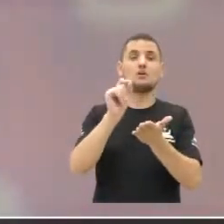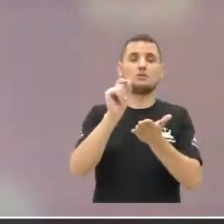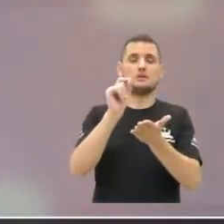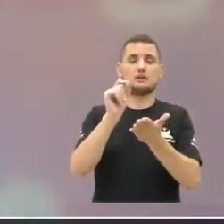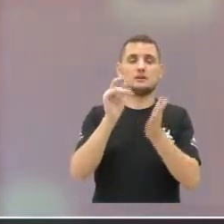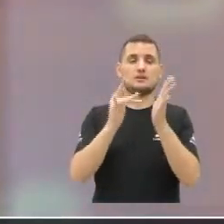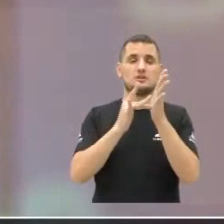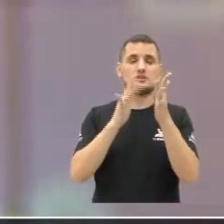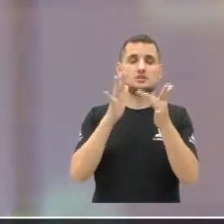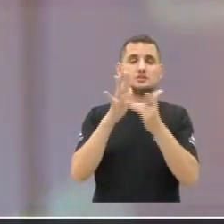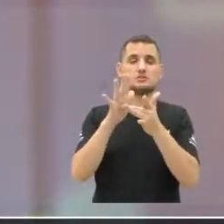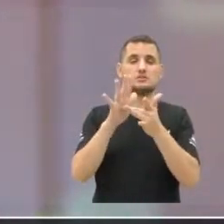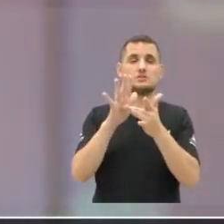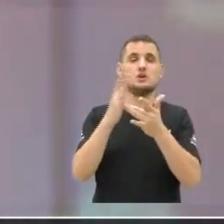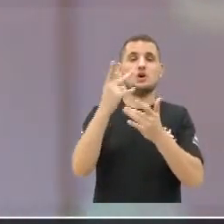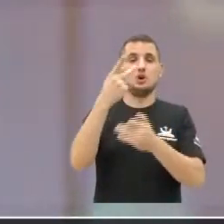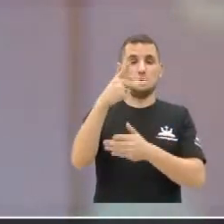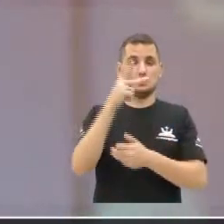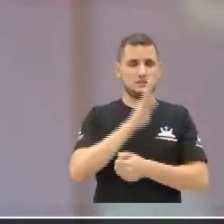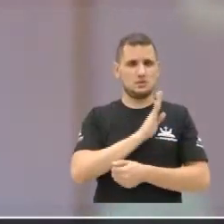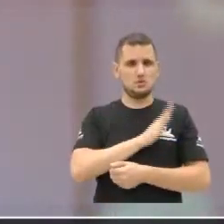tocando o seu coração,